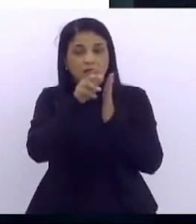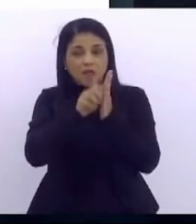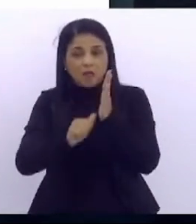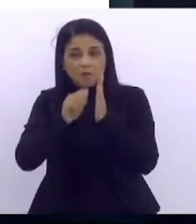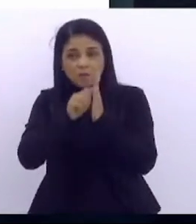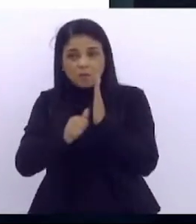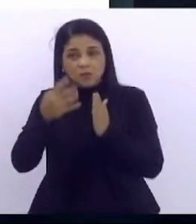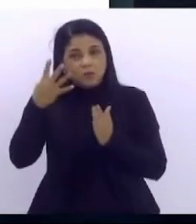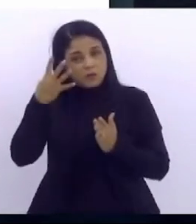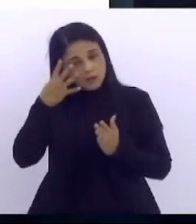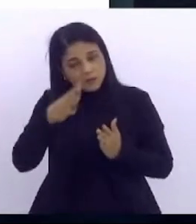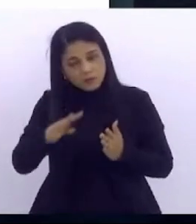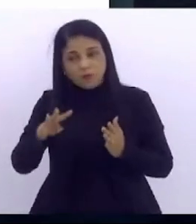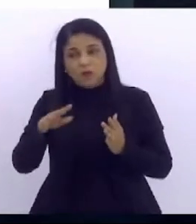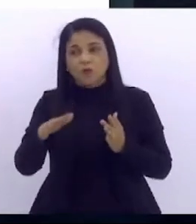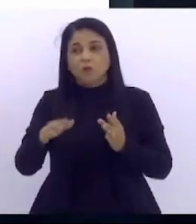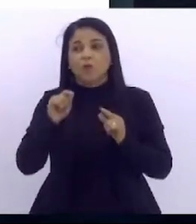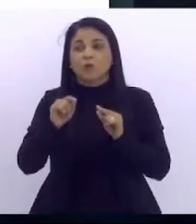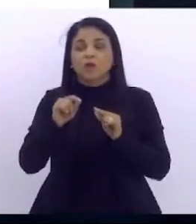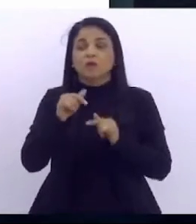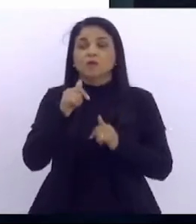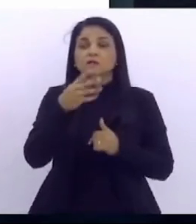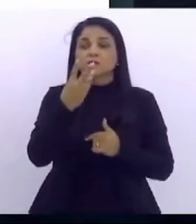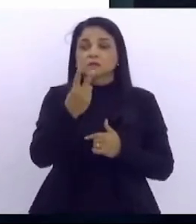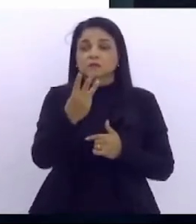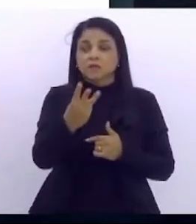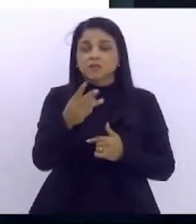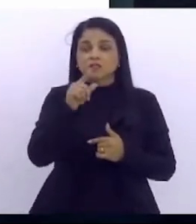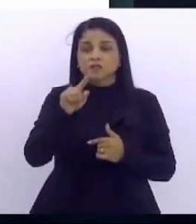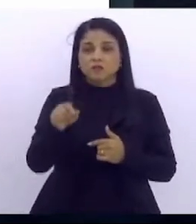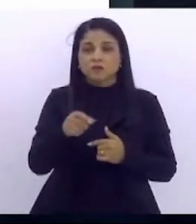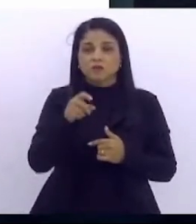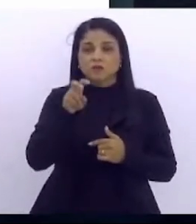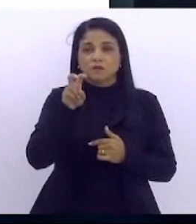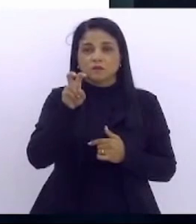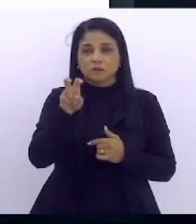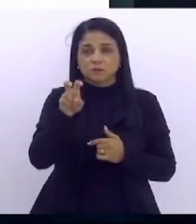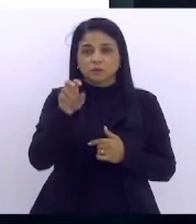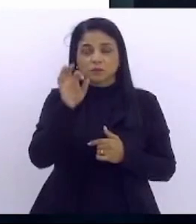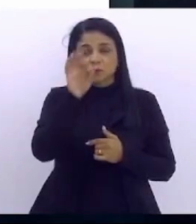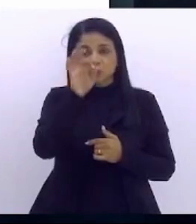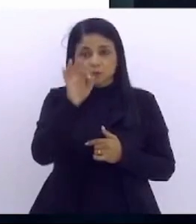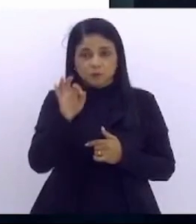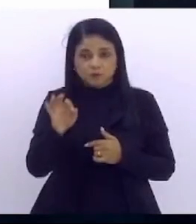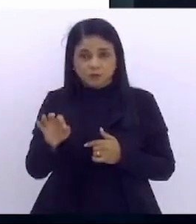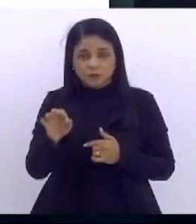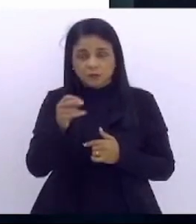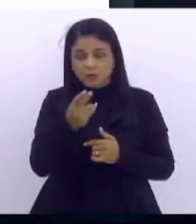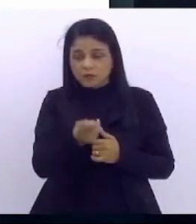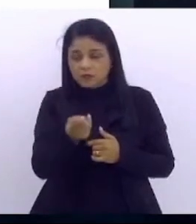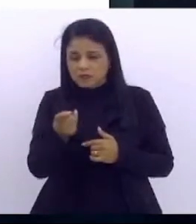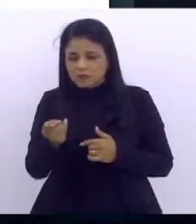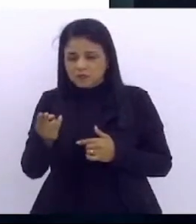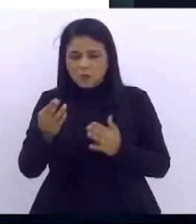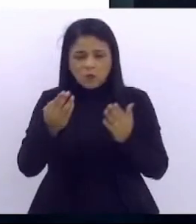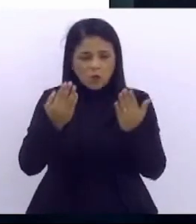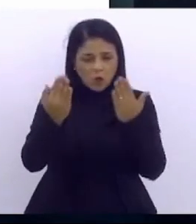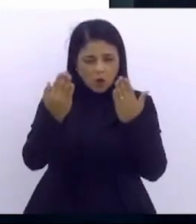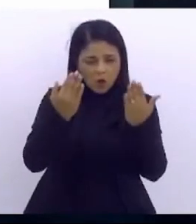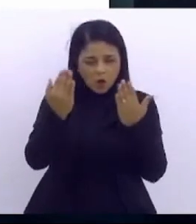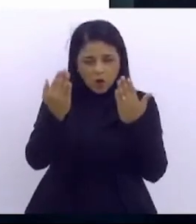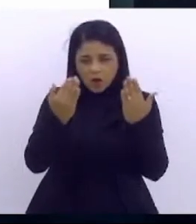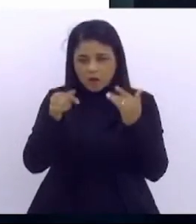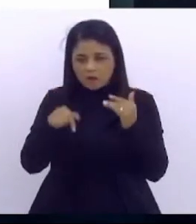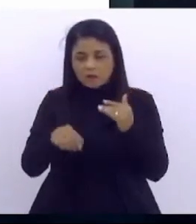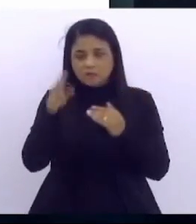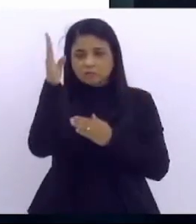espontâneo, ela é mais ou menos 3,25% das internações. E aí fizeram uma correlação com os dados daqui do Brasil e da América